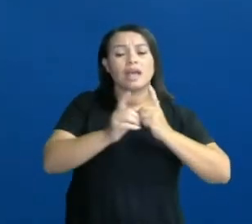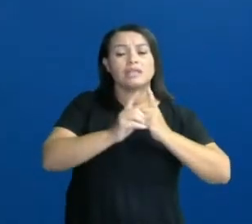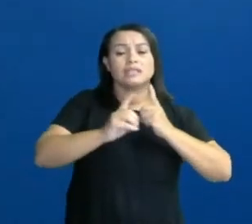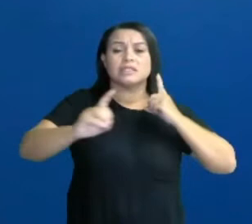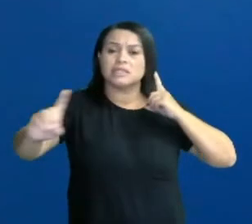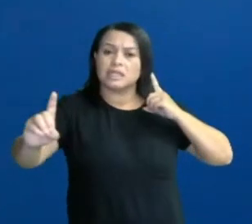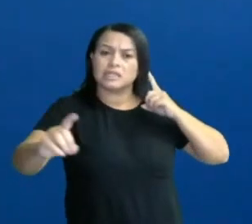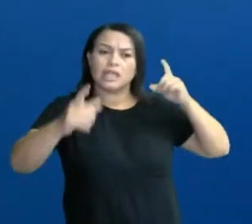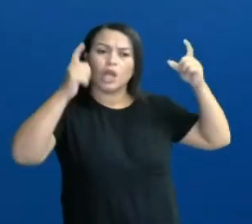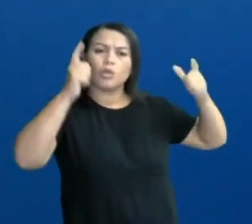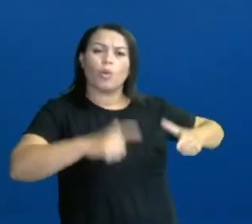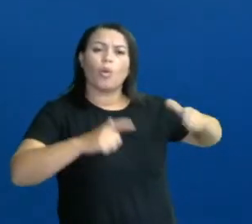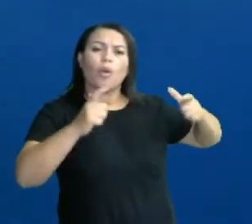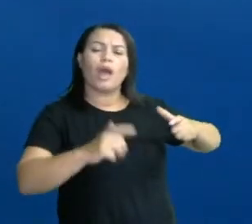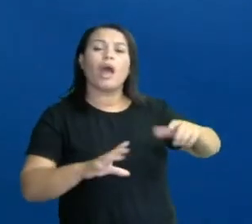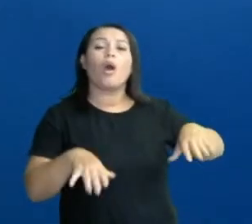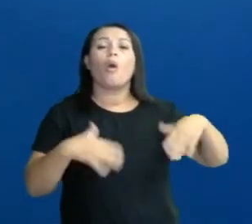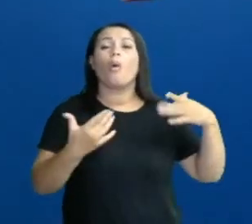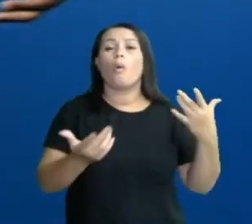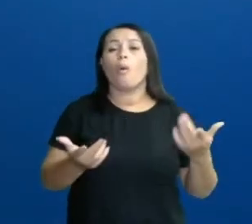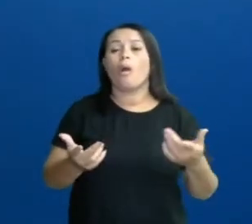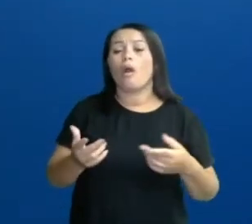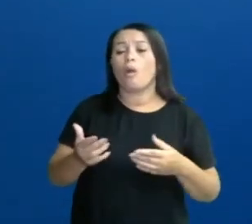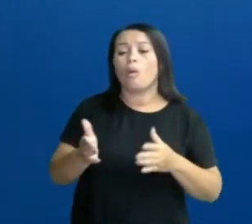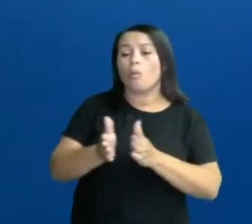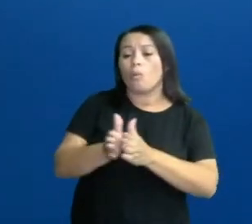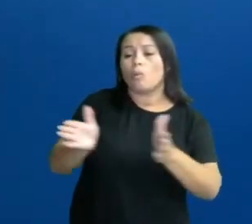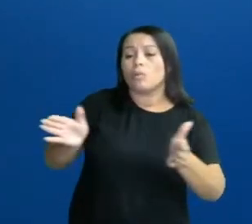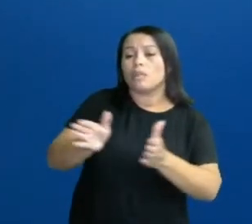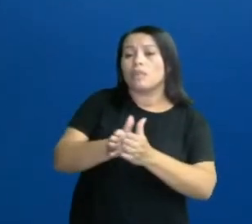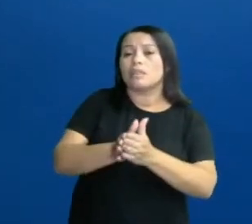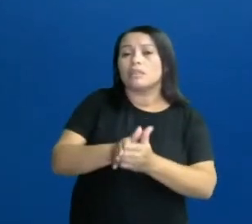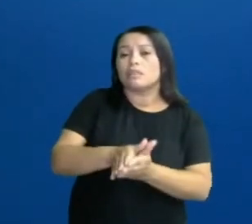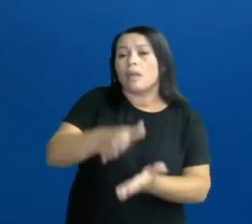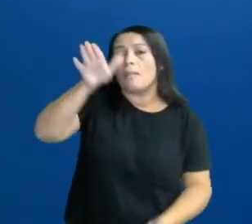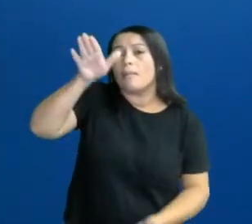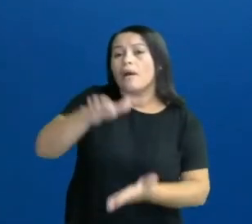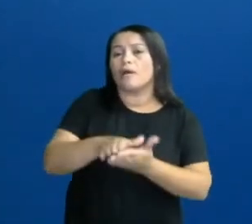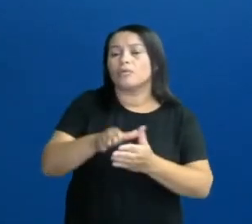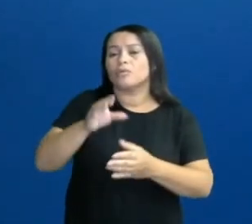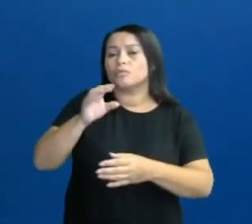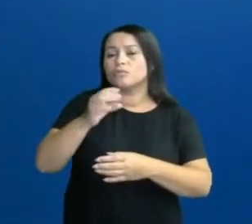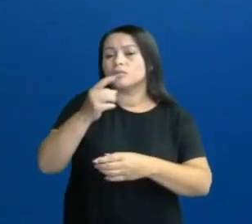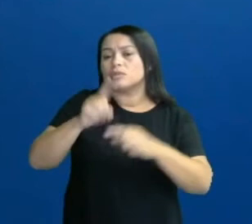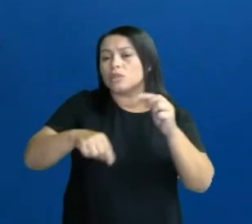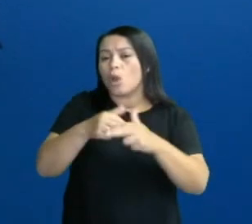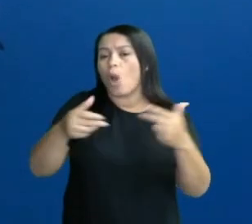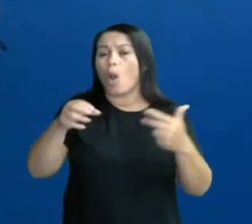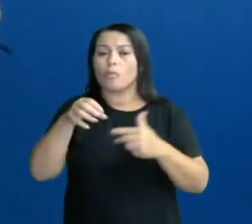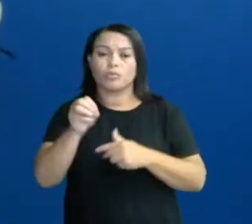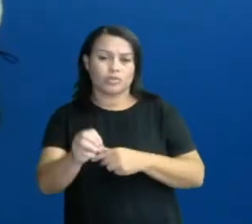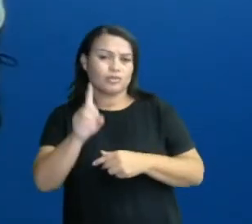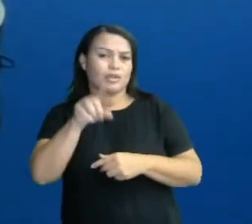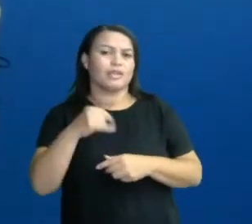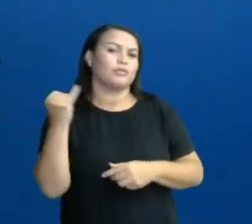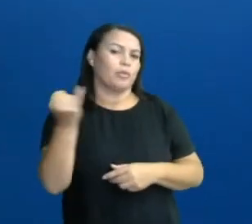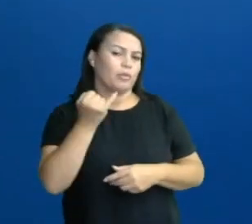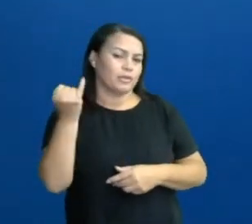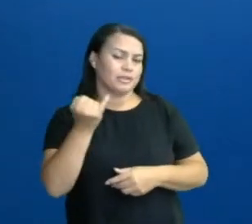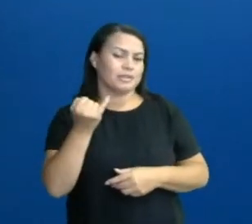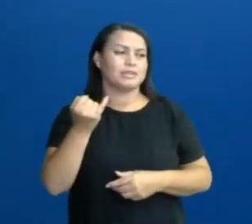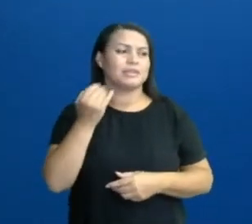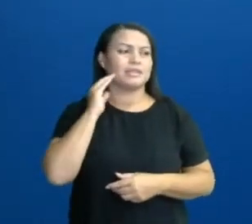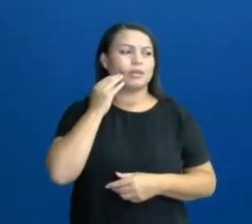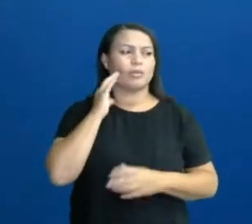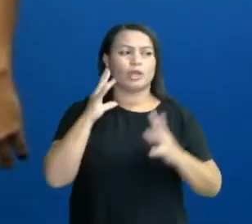entre lugares, qual o tamanho de determinados objetos que podem estar representados em um determinado mapa, e isso é de suma importância para isso, tá